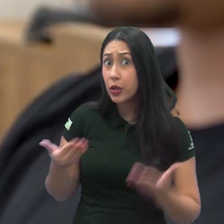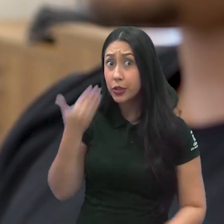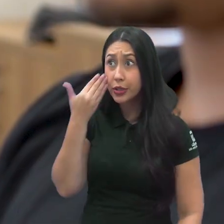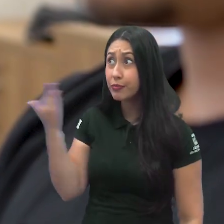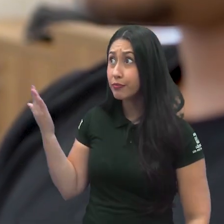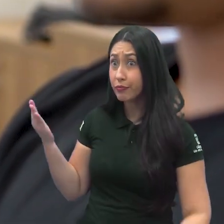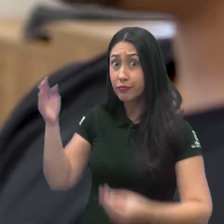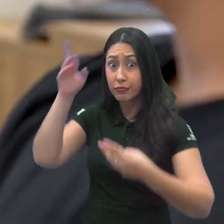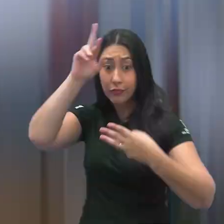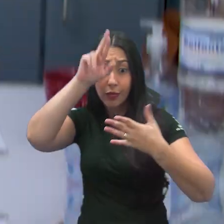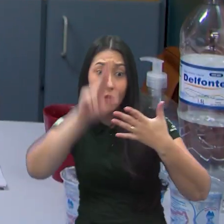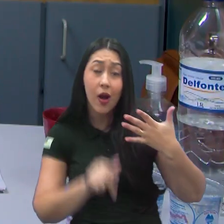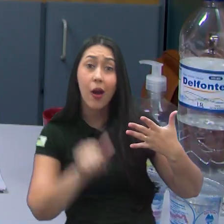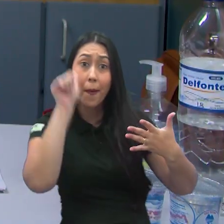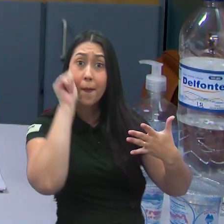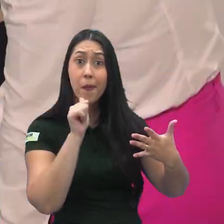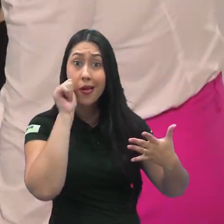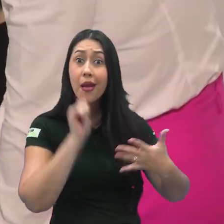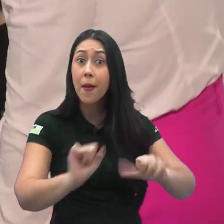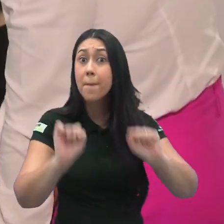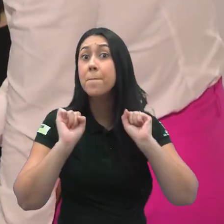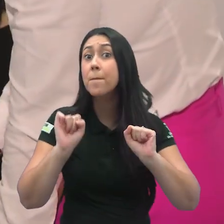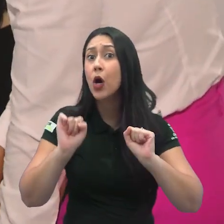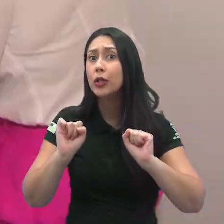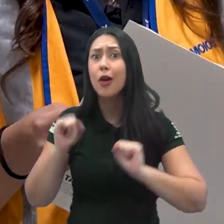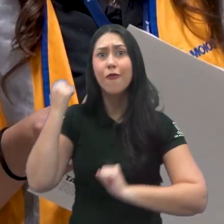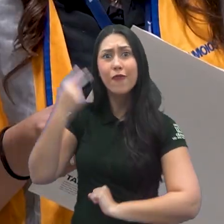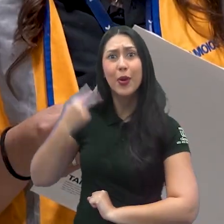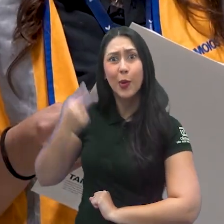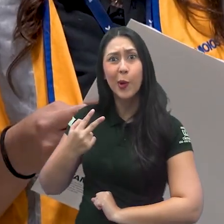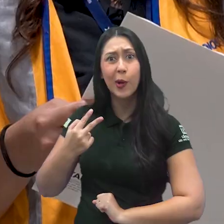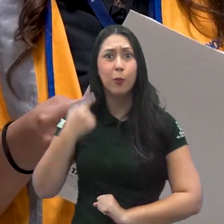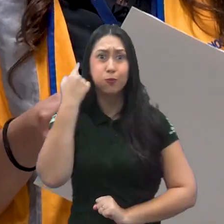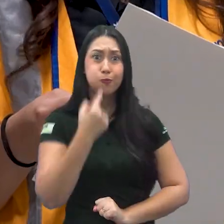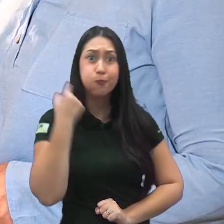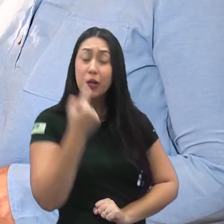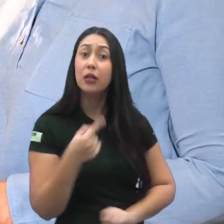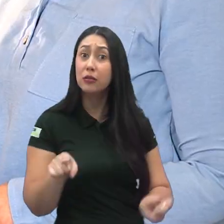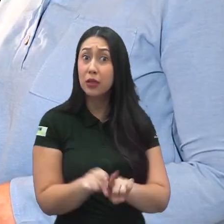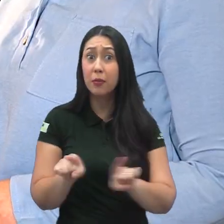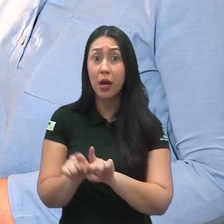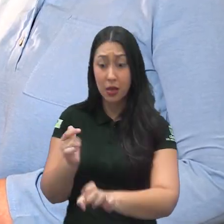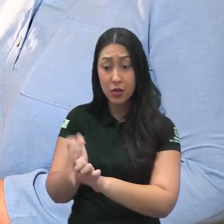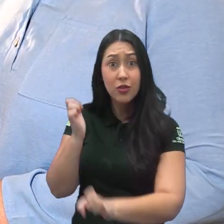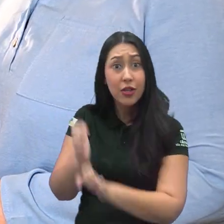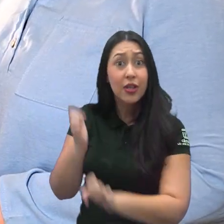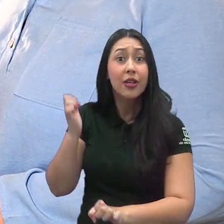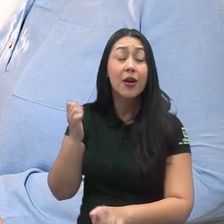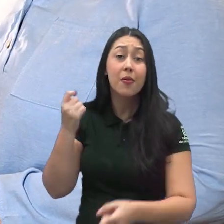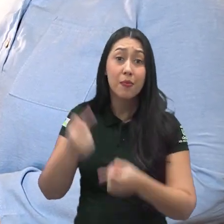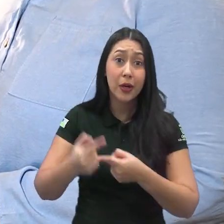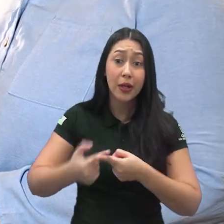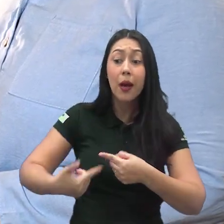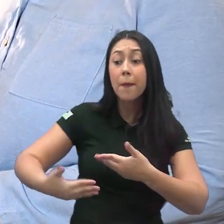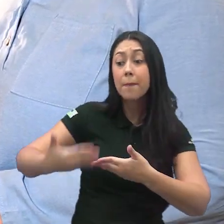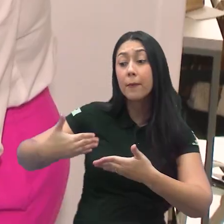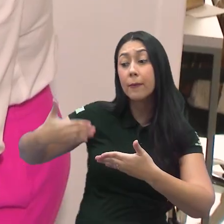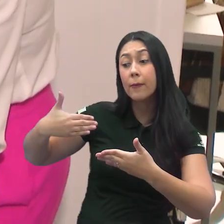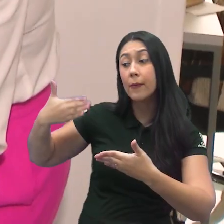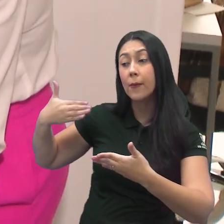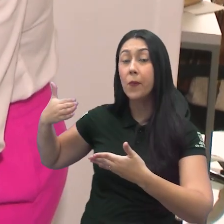e Rafaelas podem ser vereadoras, advogadas e engenheiras, é porque outras mulheres antes